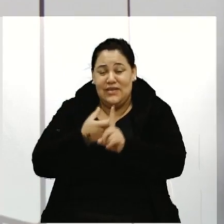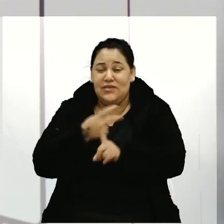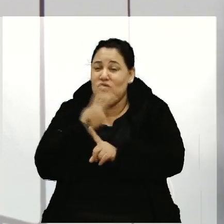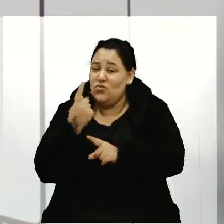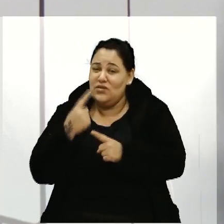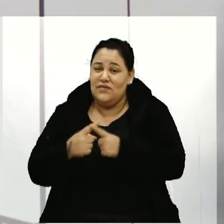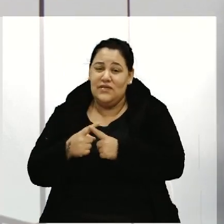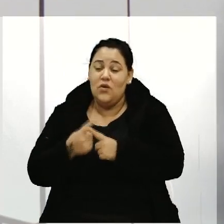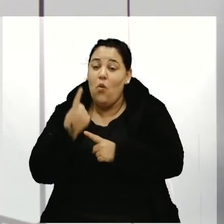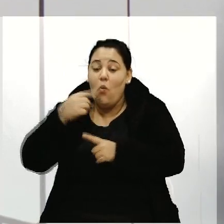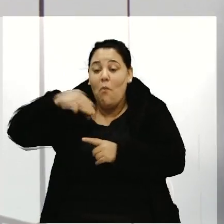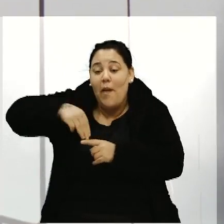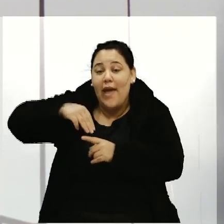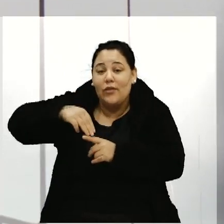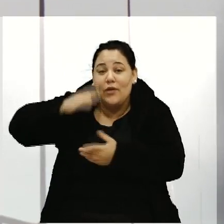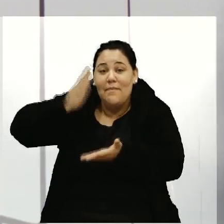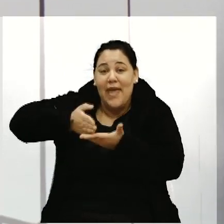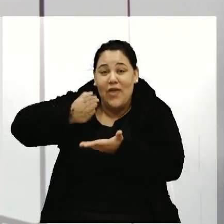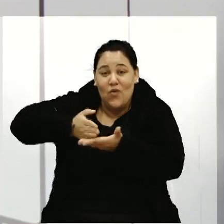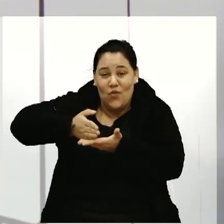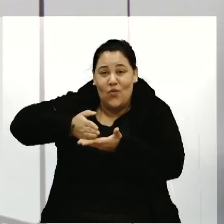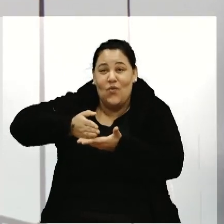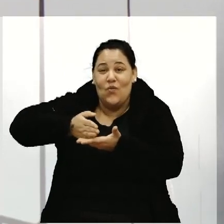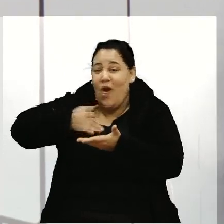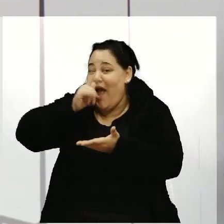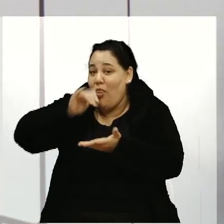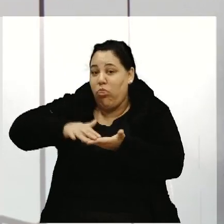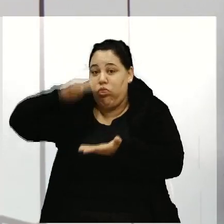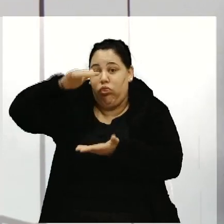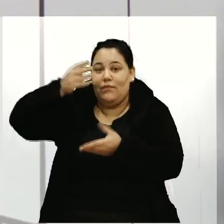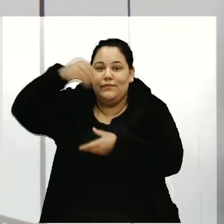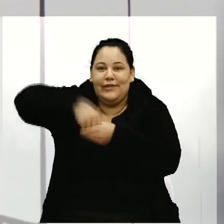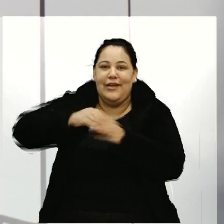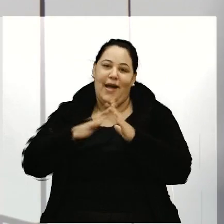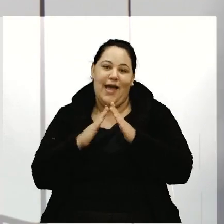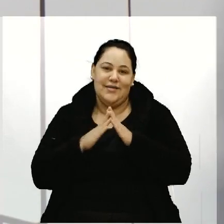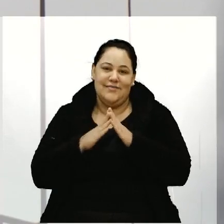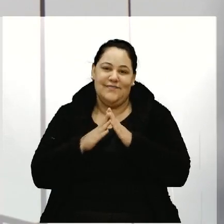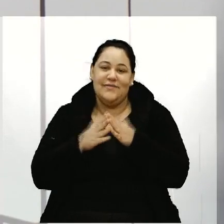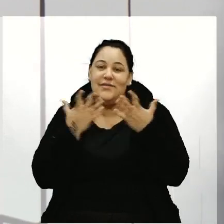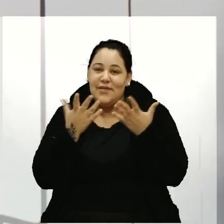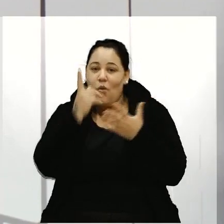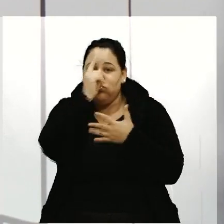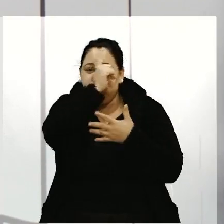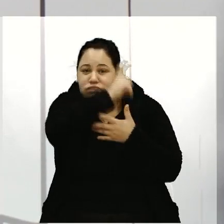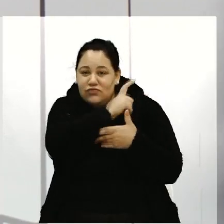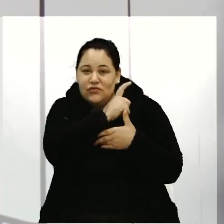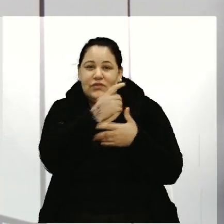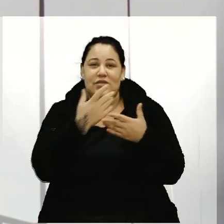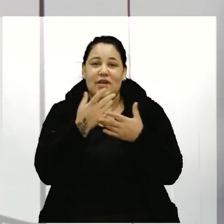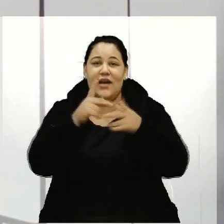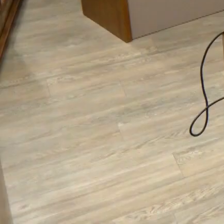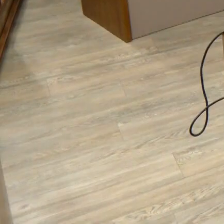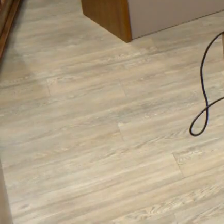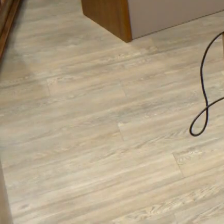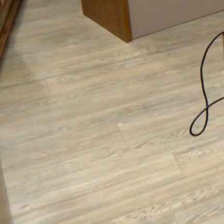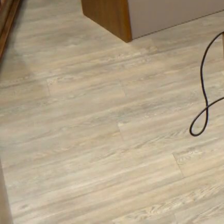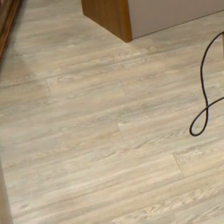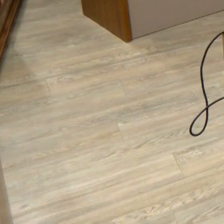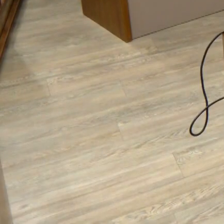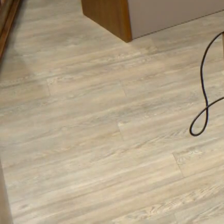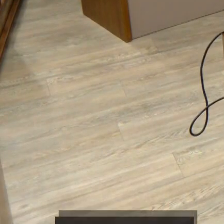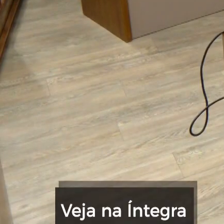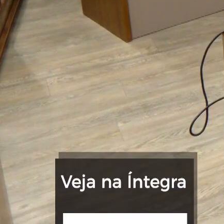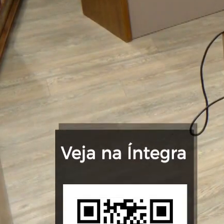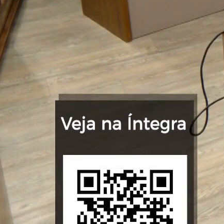chegou a metro e meio de água dentro de casa. Então isso está muito difícil, as pessoas estão perdendo tudo. A última